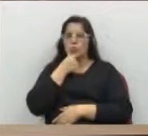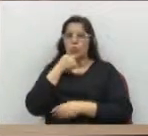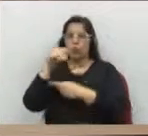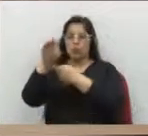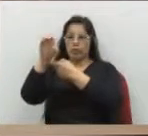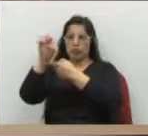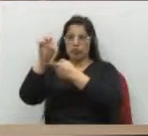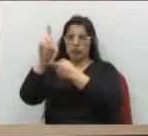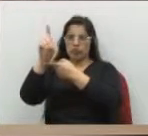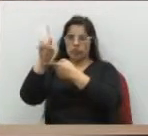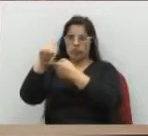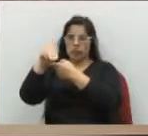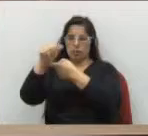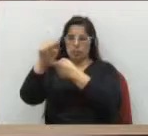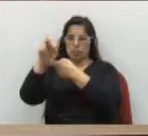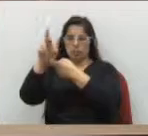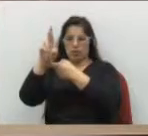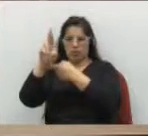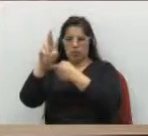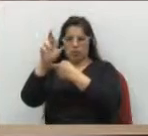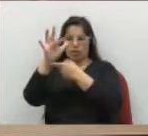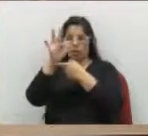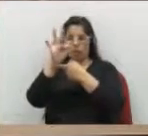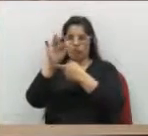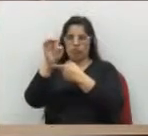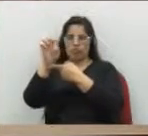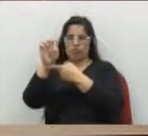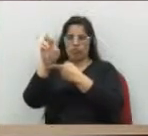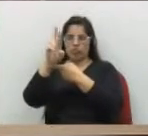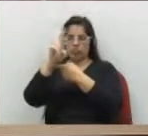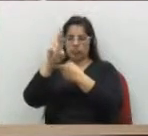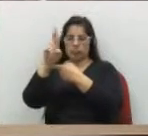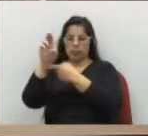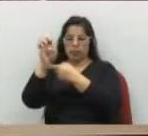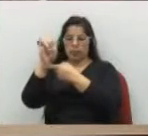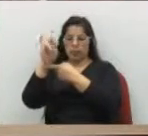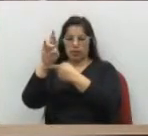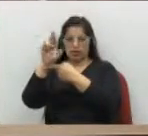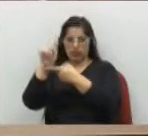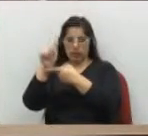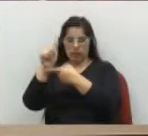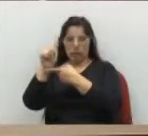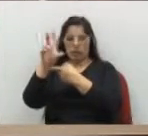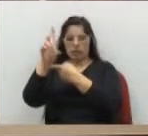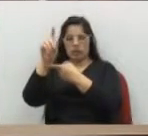por relevantes serviços prestados ao esporte no município de Limeira.